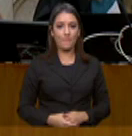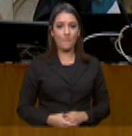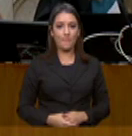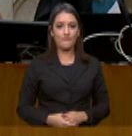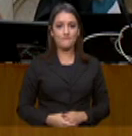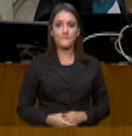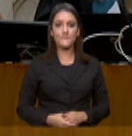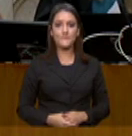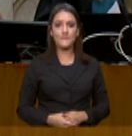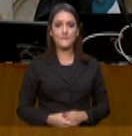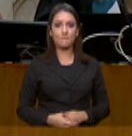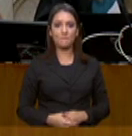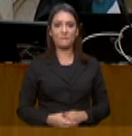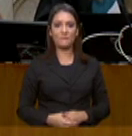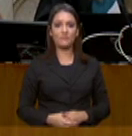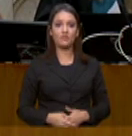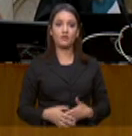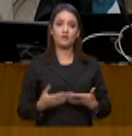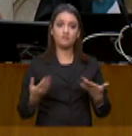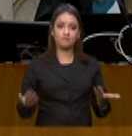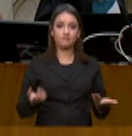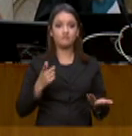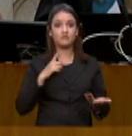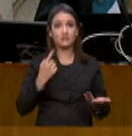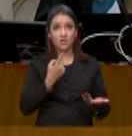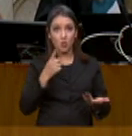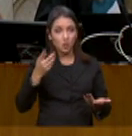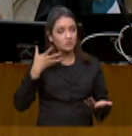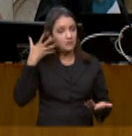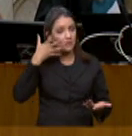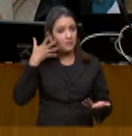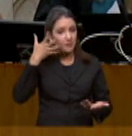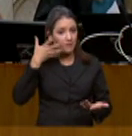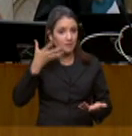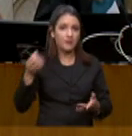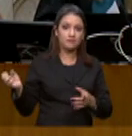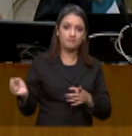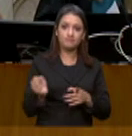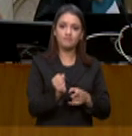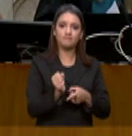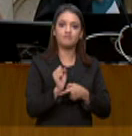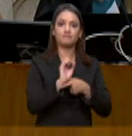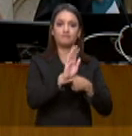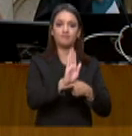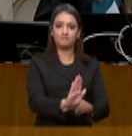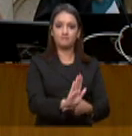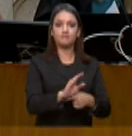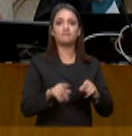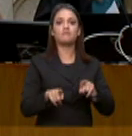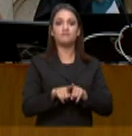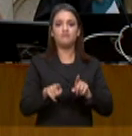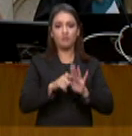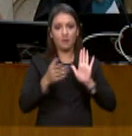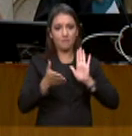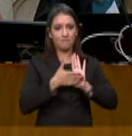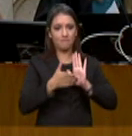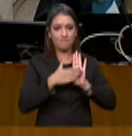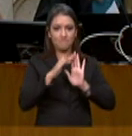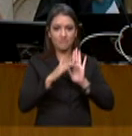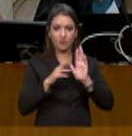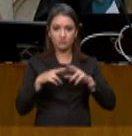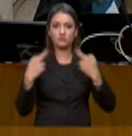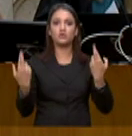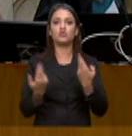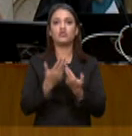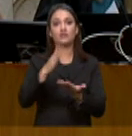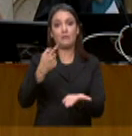Então, com essa última sustentação do Amílcar Cuscuri, com as pautas... Ministro Luiz Fux, presidente da Suprema